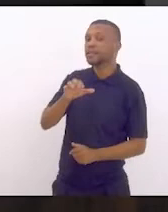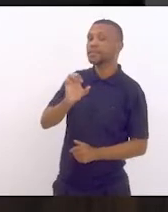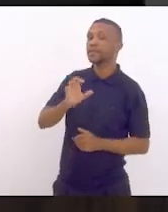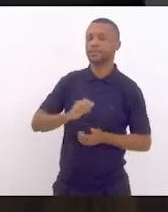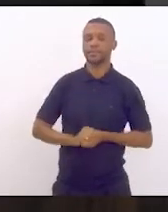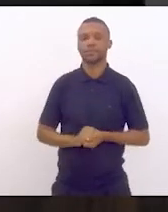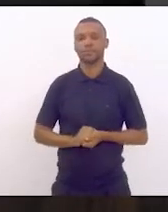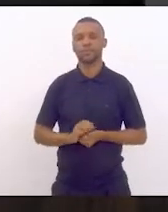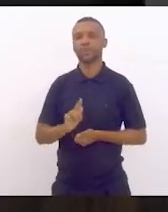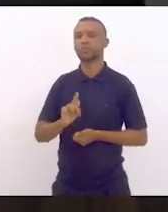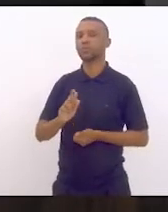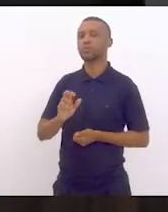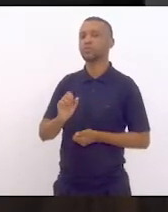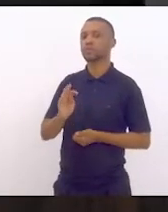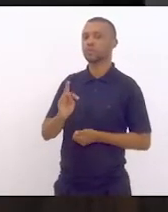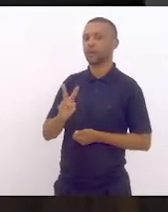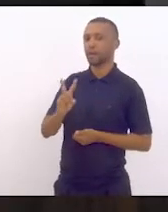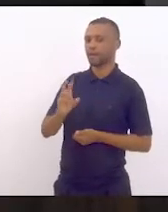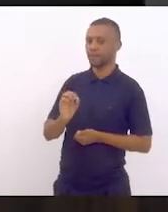Gustavo.